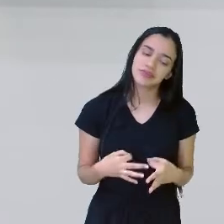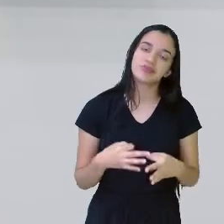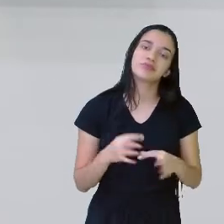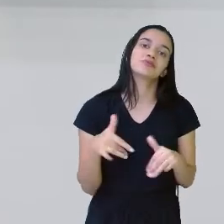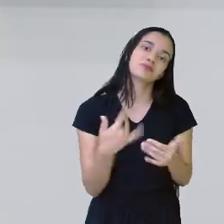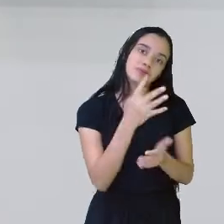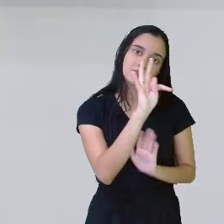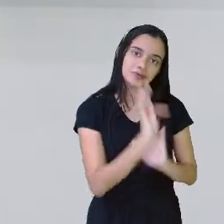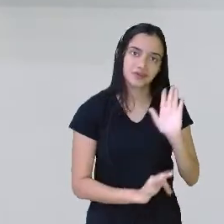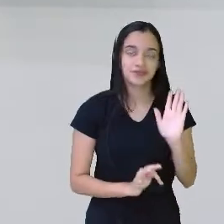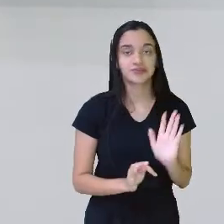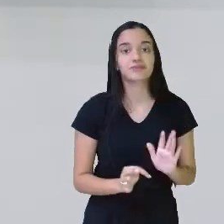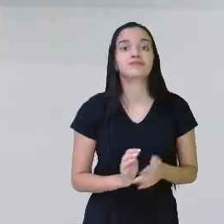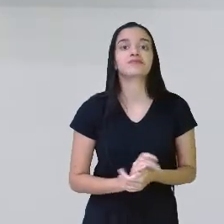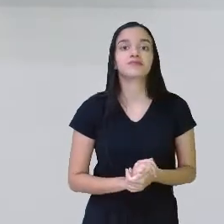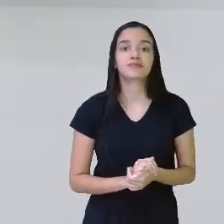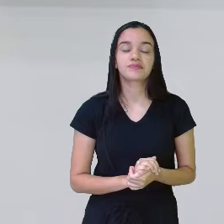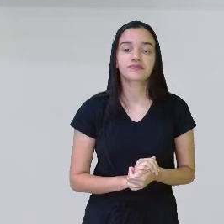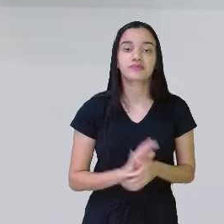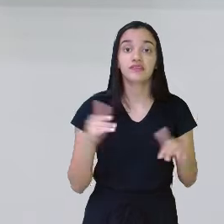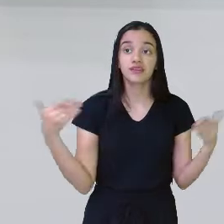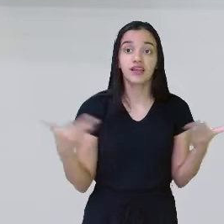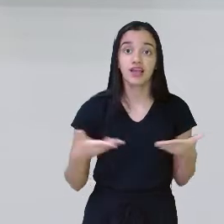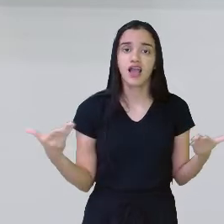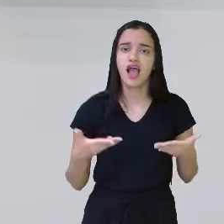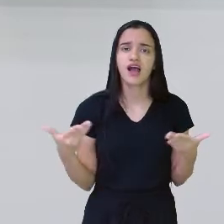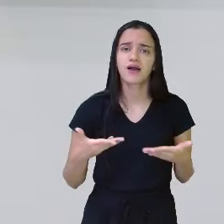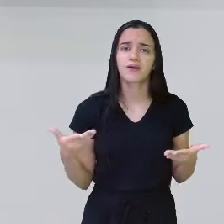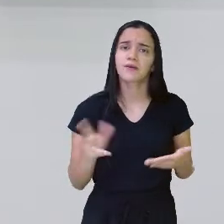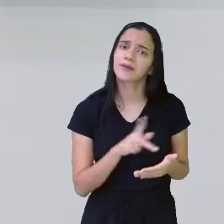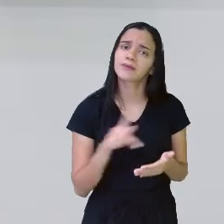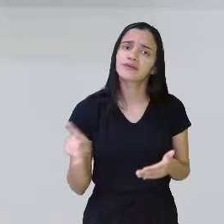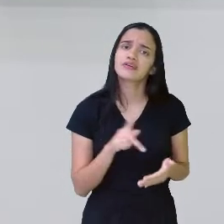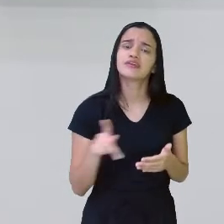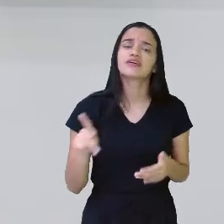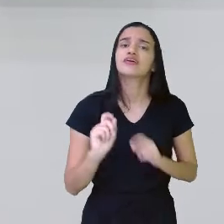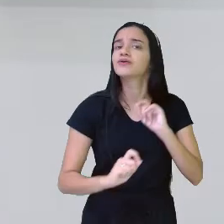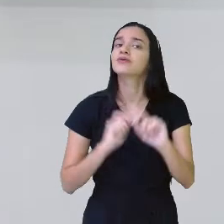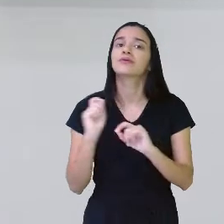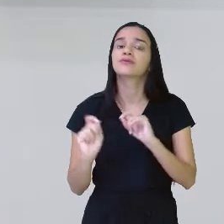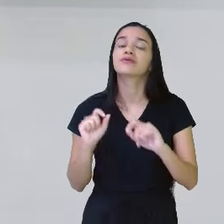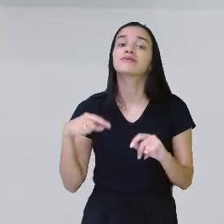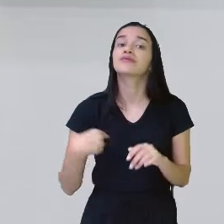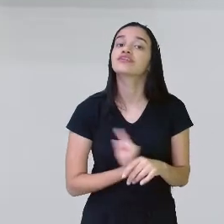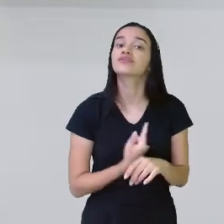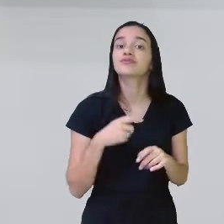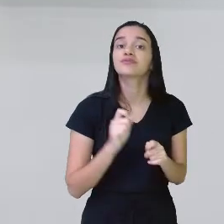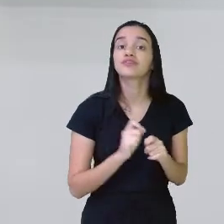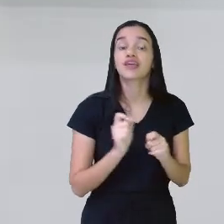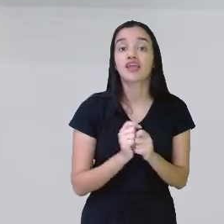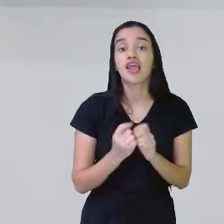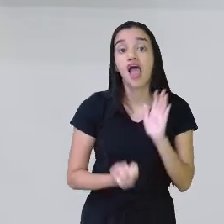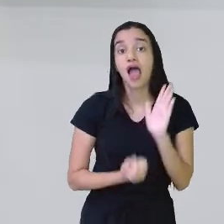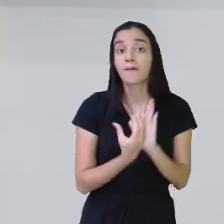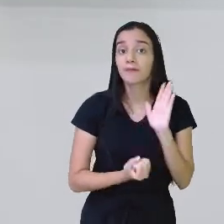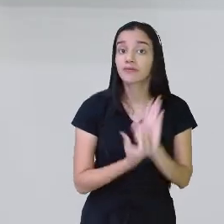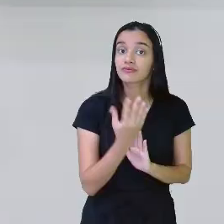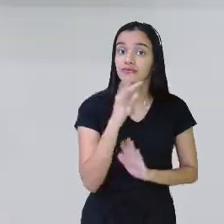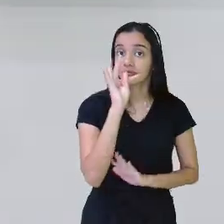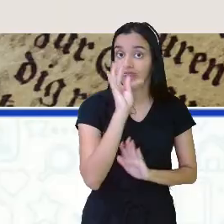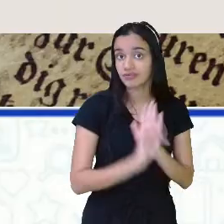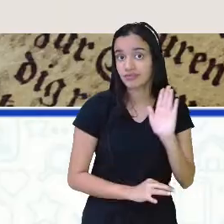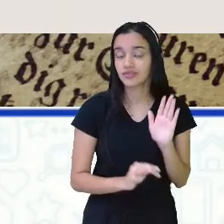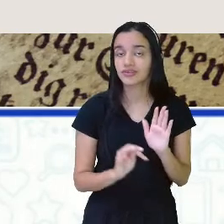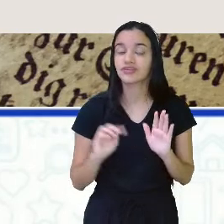através de um texto. E agora, Camille? O que mais vamos fazer? A produção do texto, né? Depois